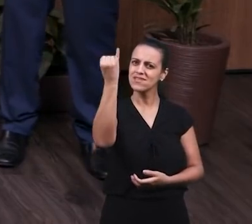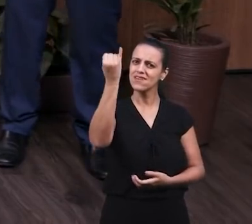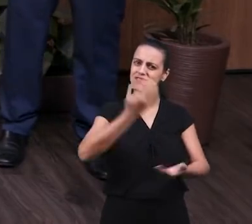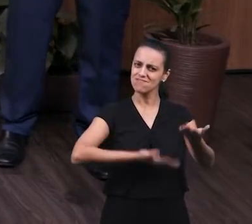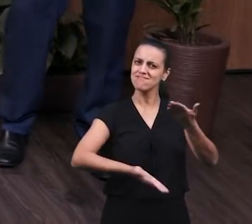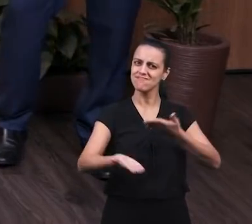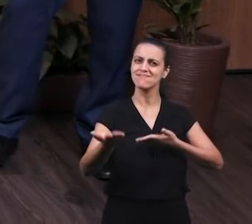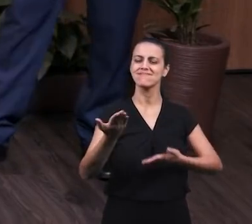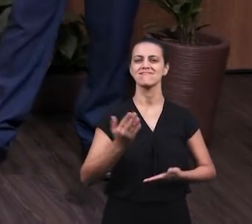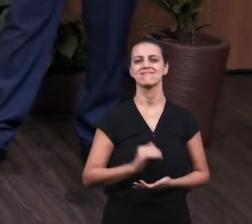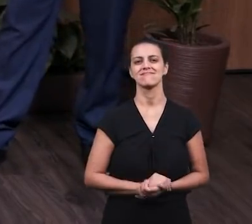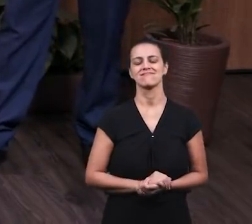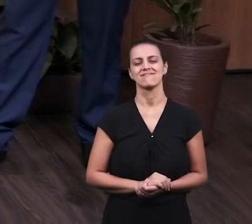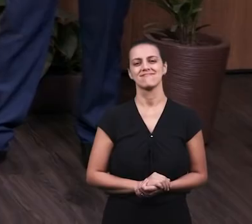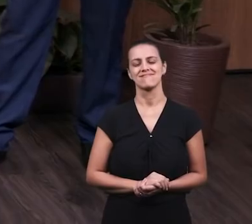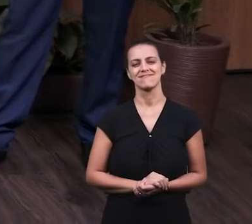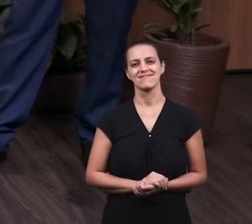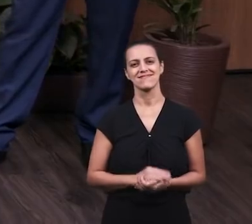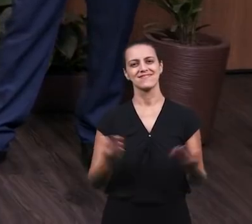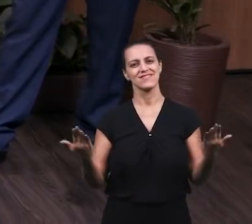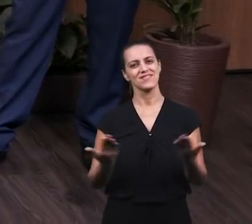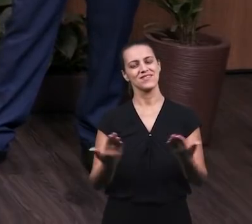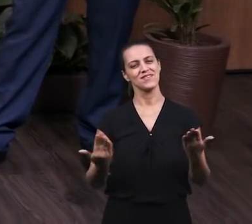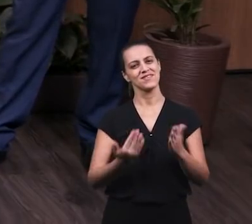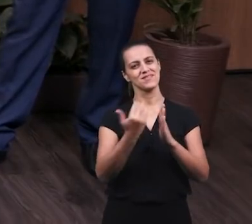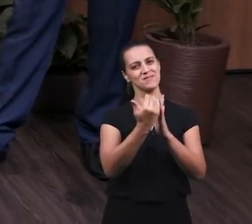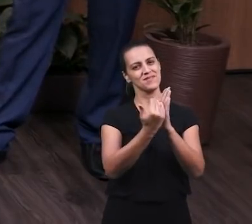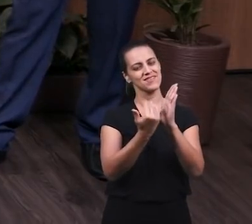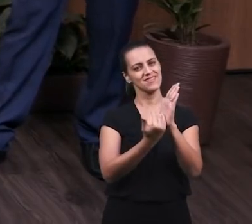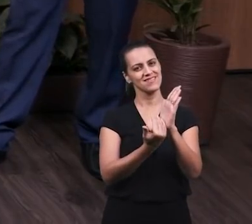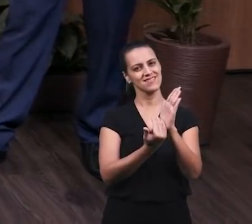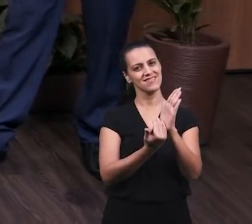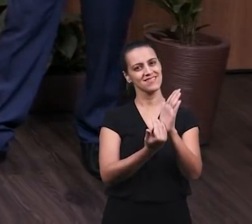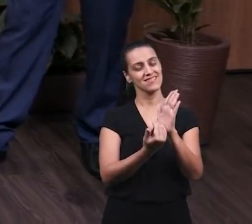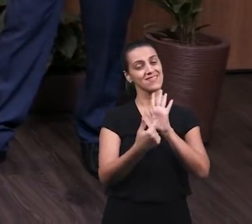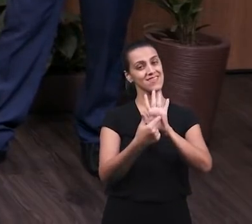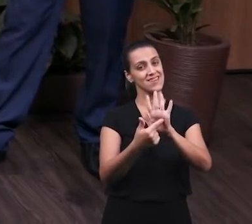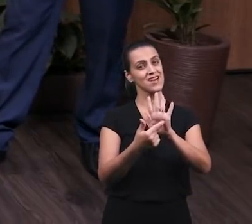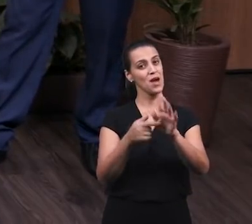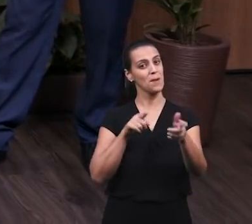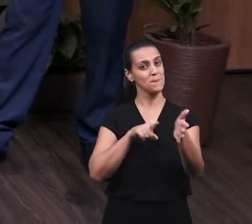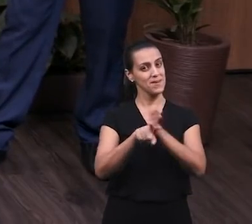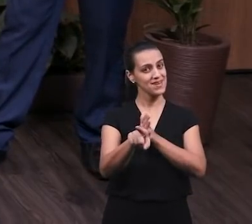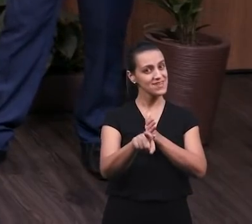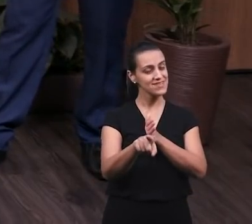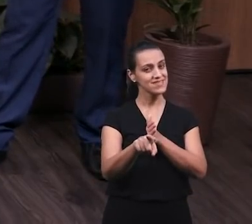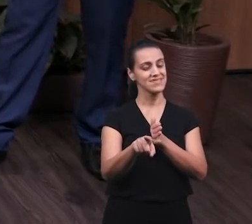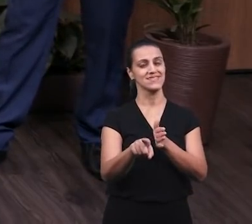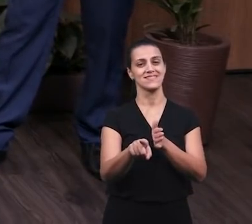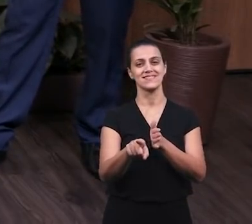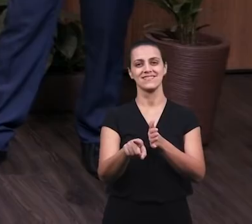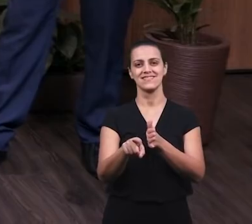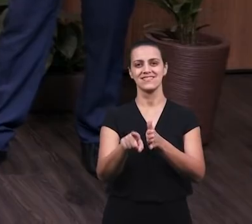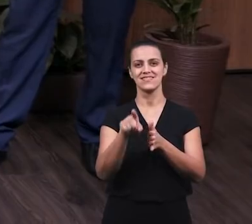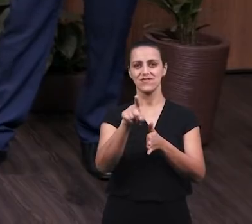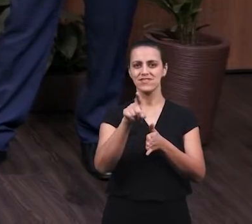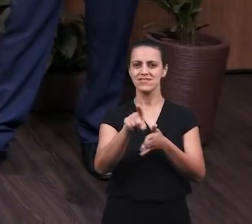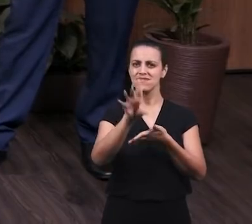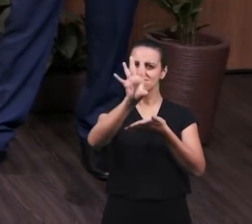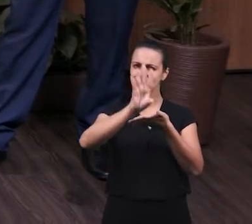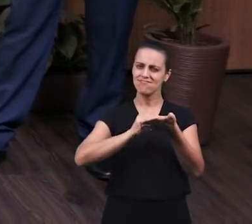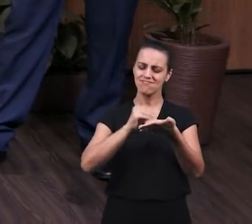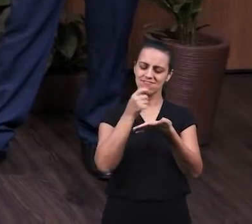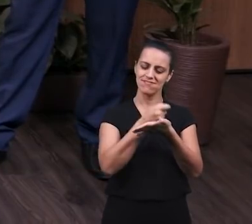nós. Sem dúvida. No programa de hoje, deixaremos mais uma pergunta que você pode